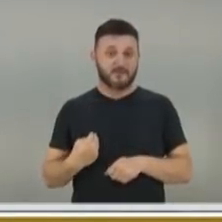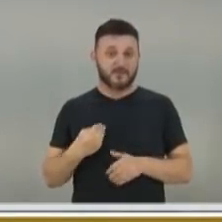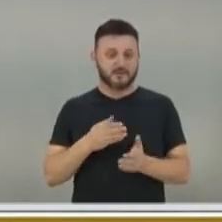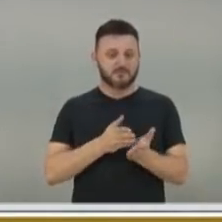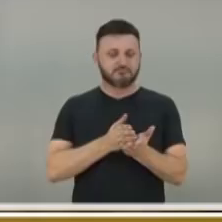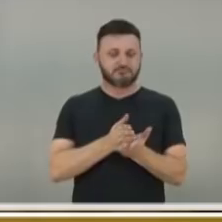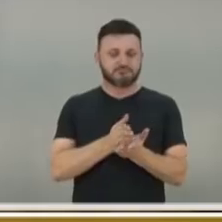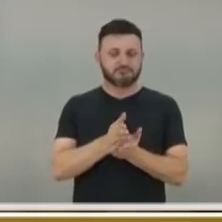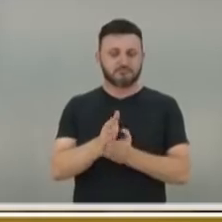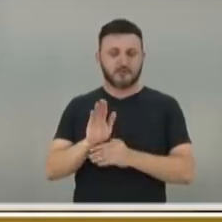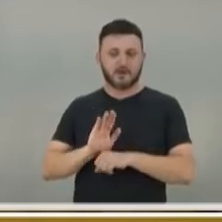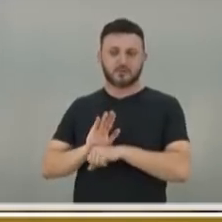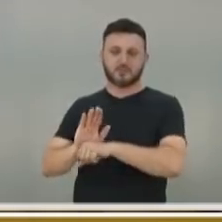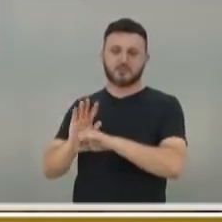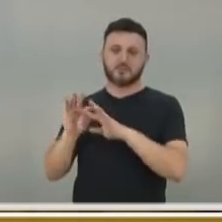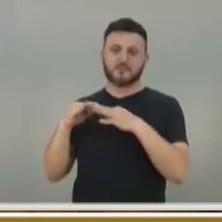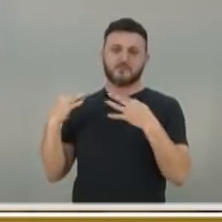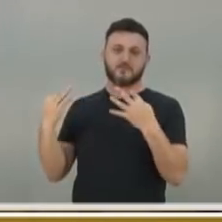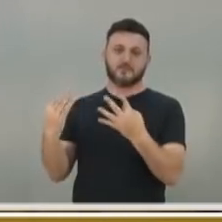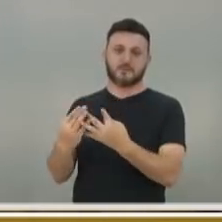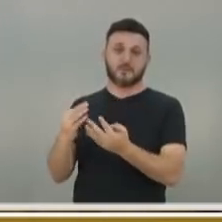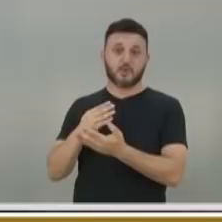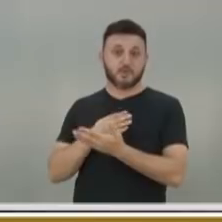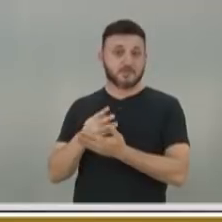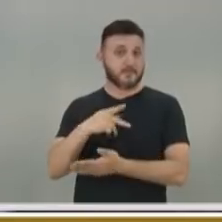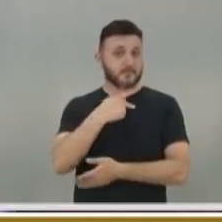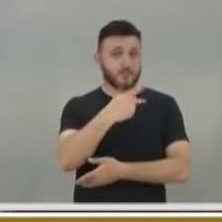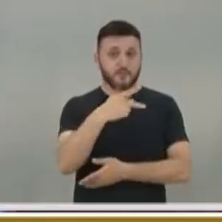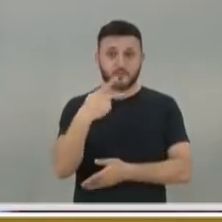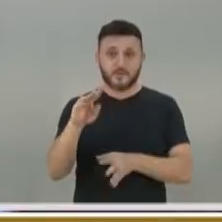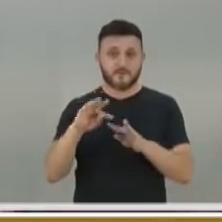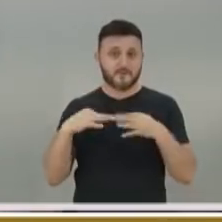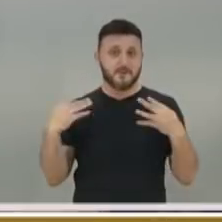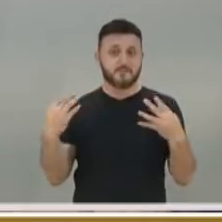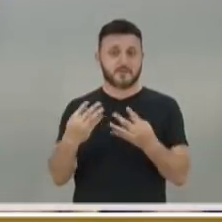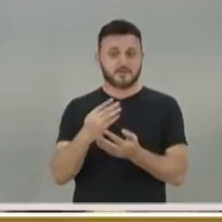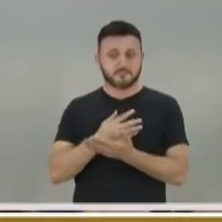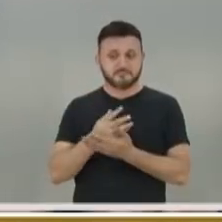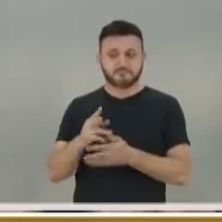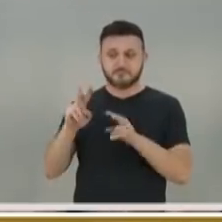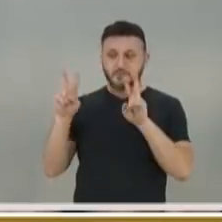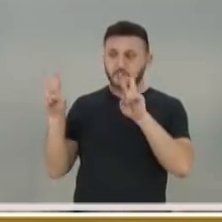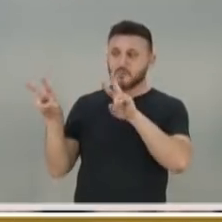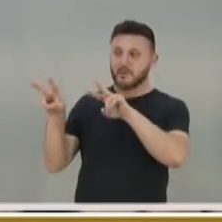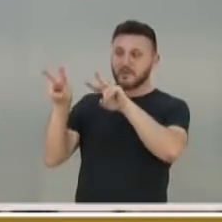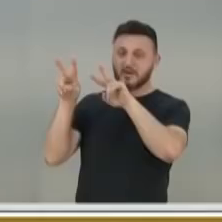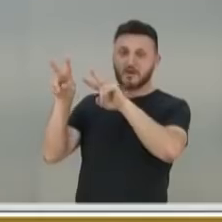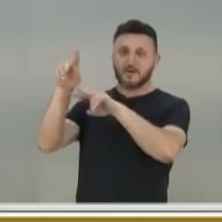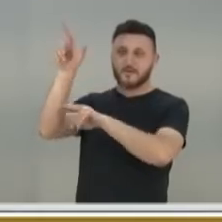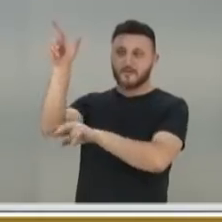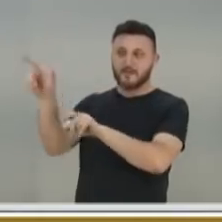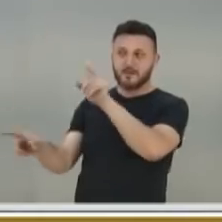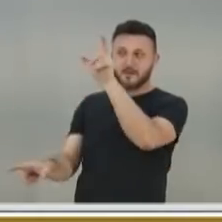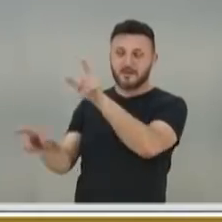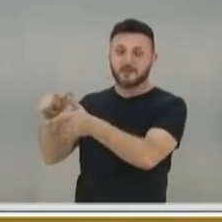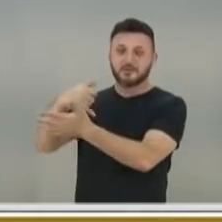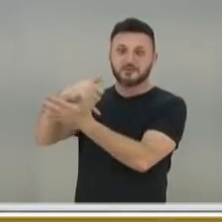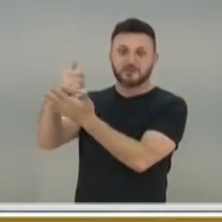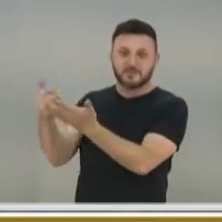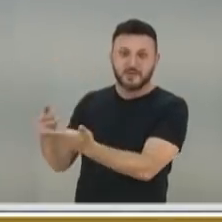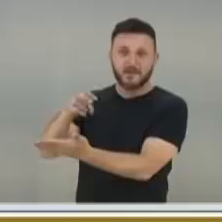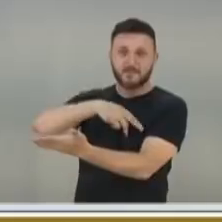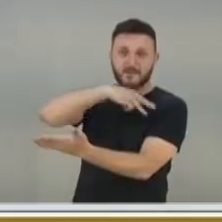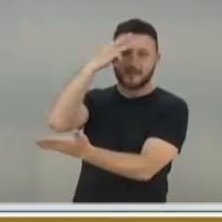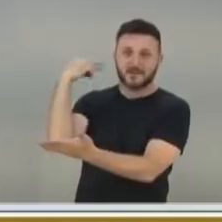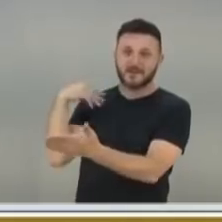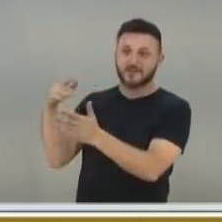favor da família, a começar, começando a sua família, olhando a Sagrada Família de Nazaré, e seja na sua casa